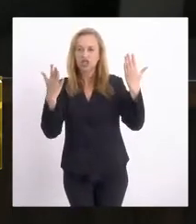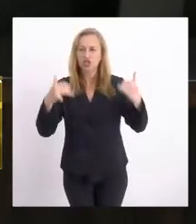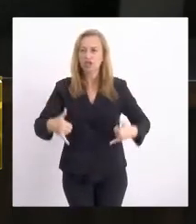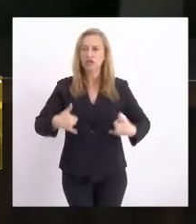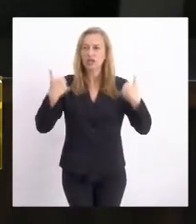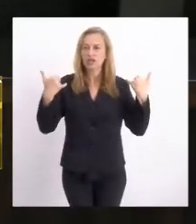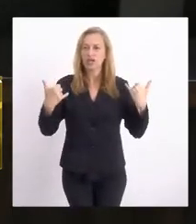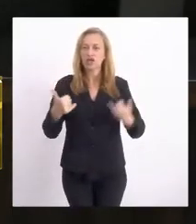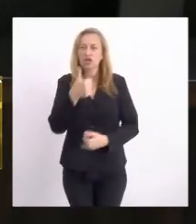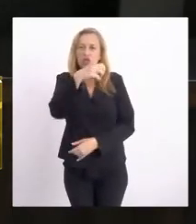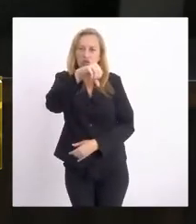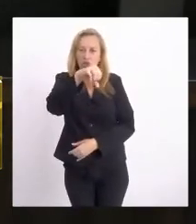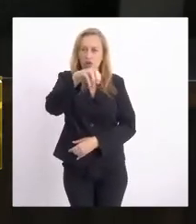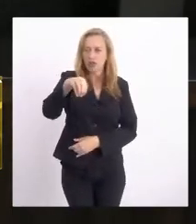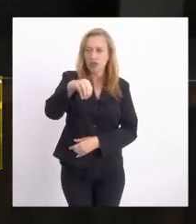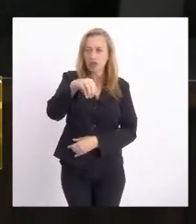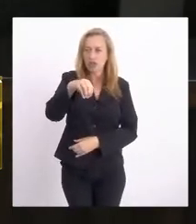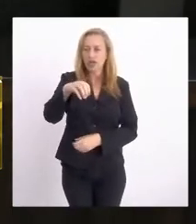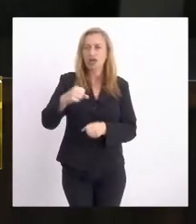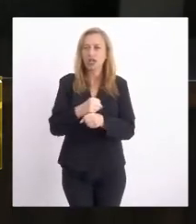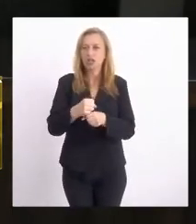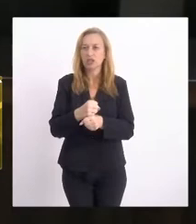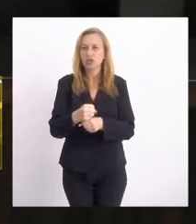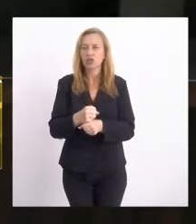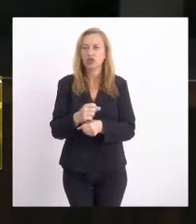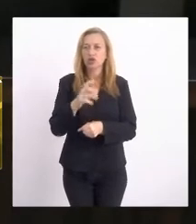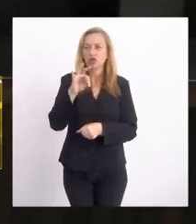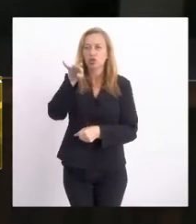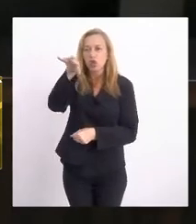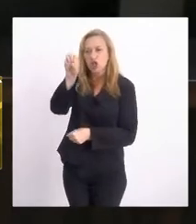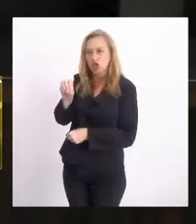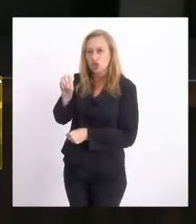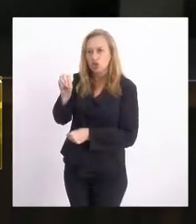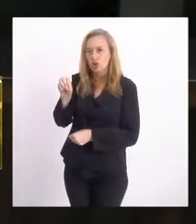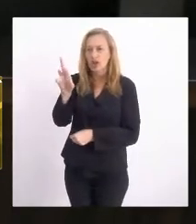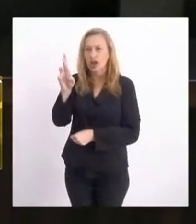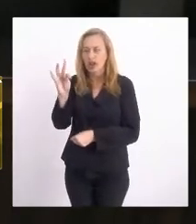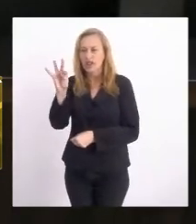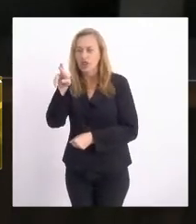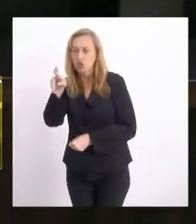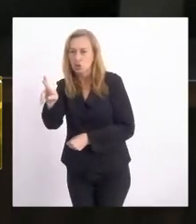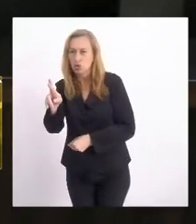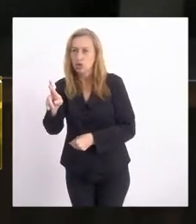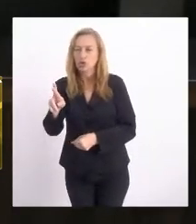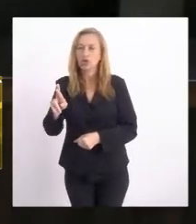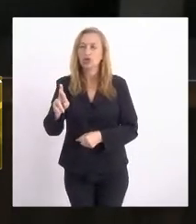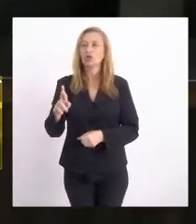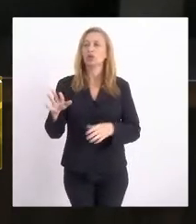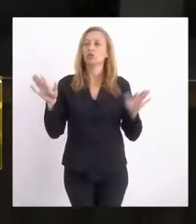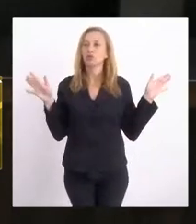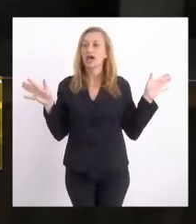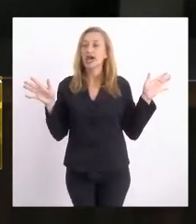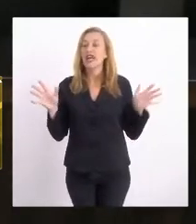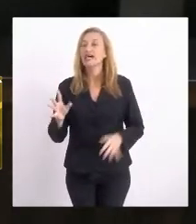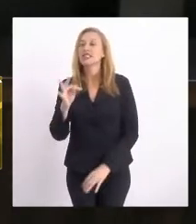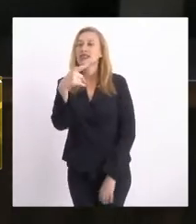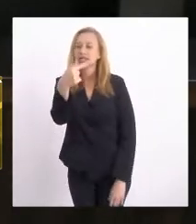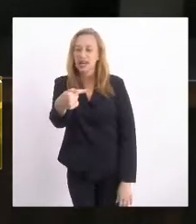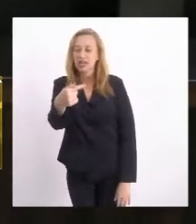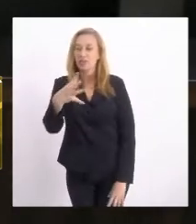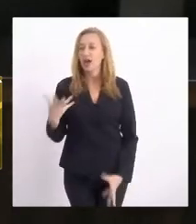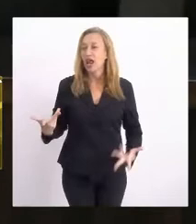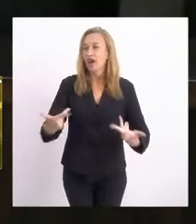aniversário de 90 anos do Cristo Redentor considerado uma das sete maravilhas do mundo